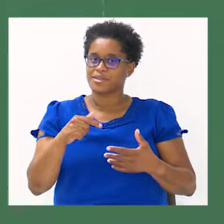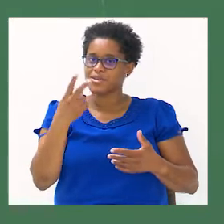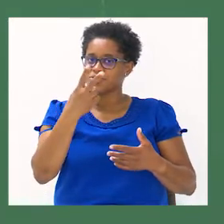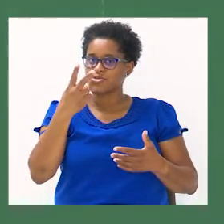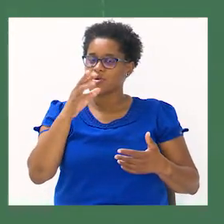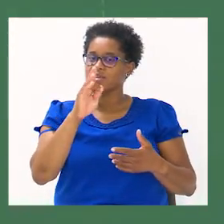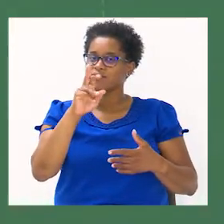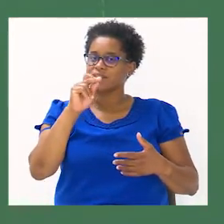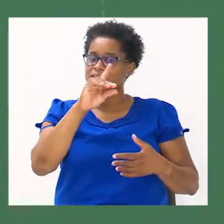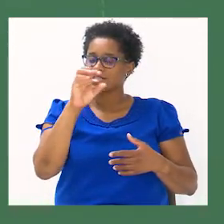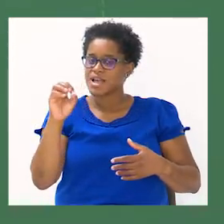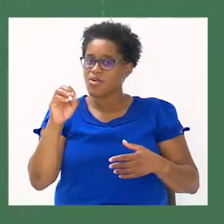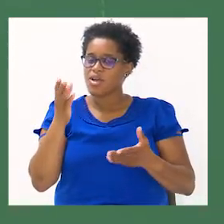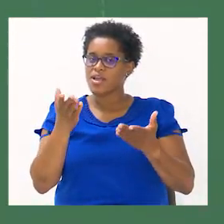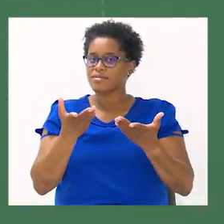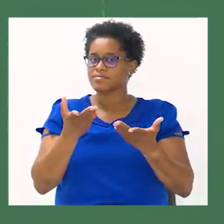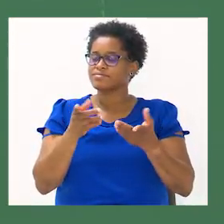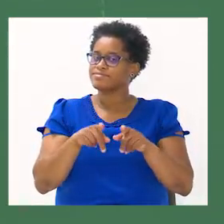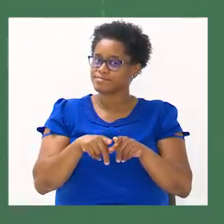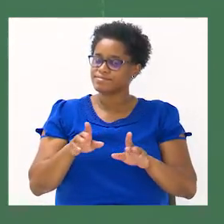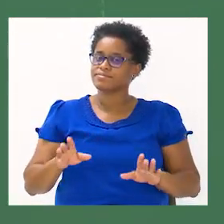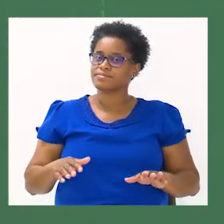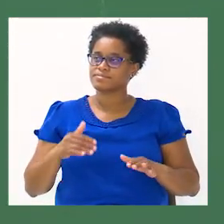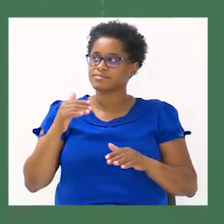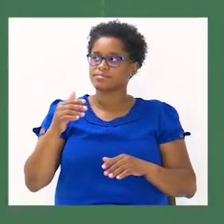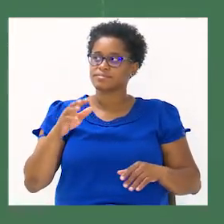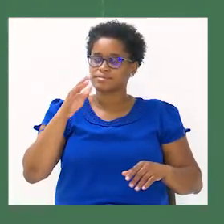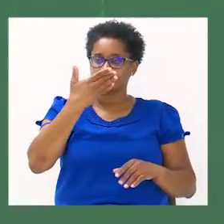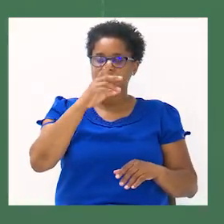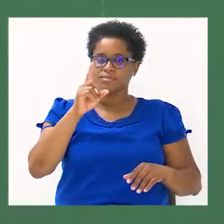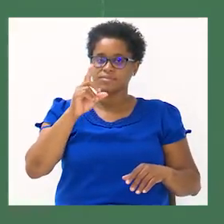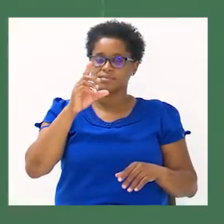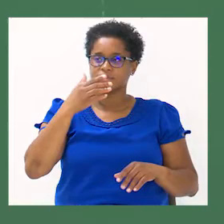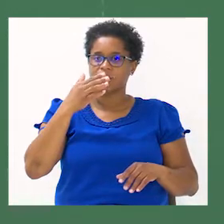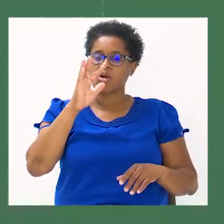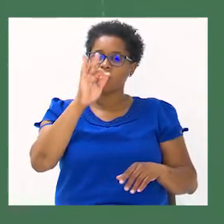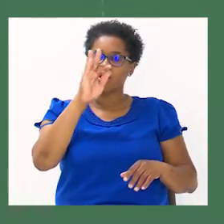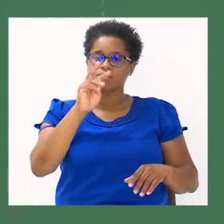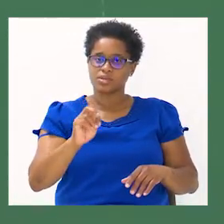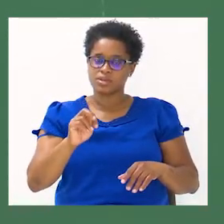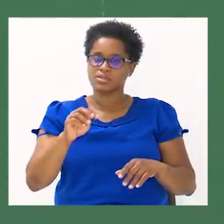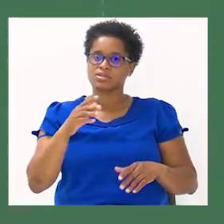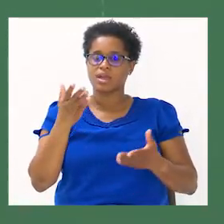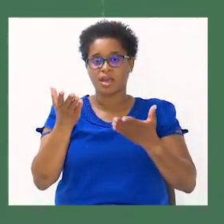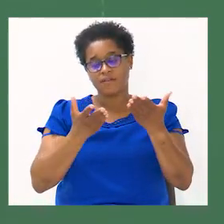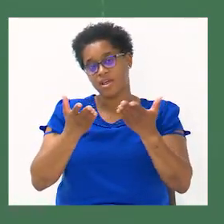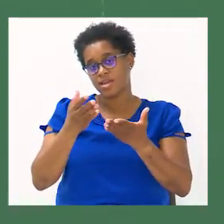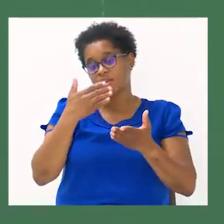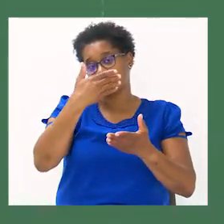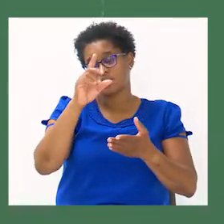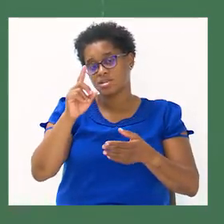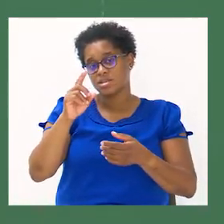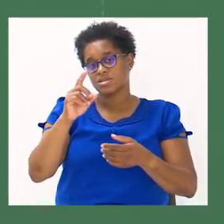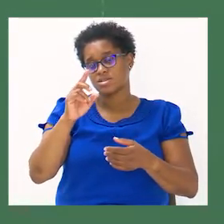passamos a ter as duas frações equivalentes. 4 terços é equivalente a 16 sobre 12, 16